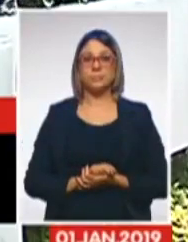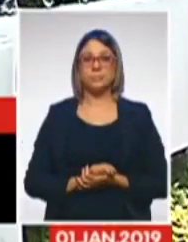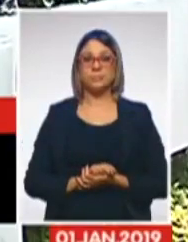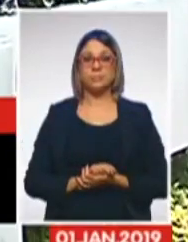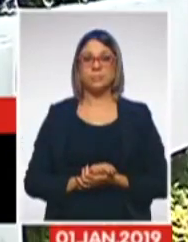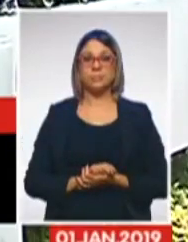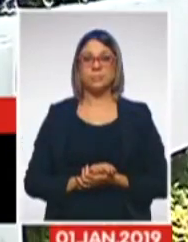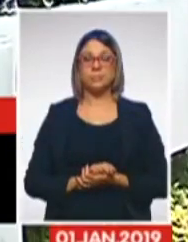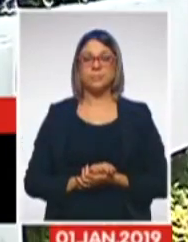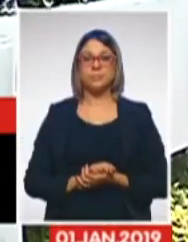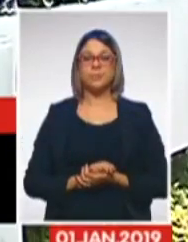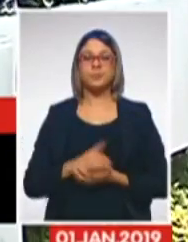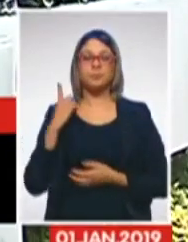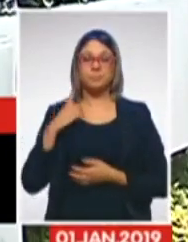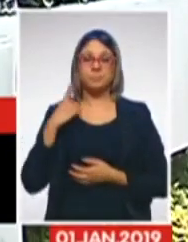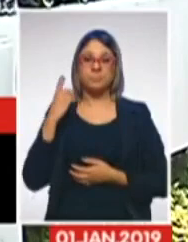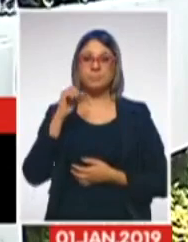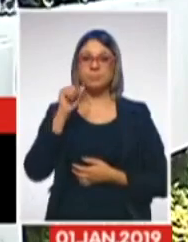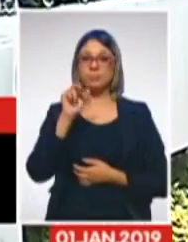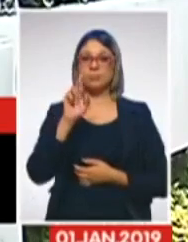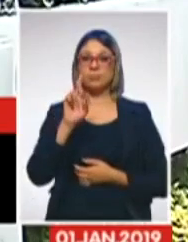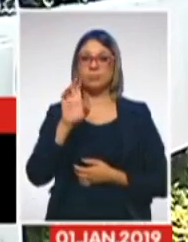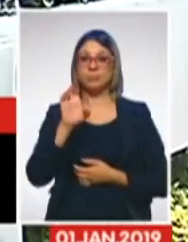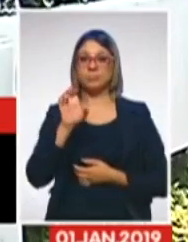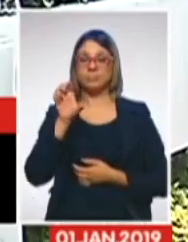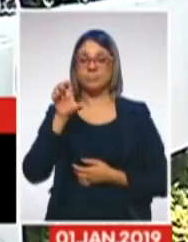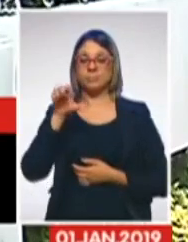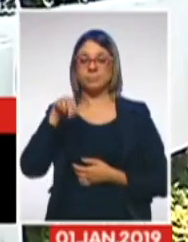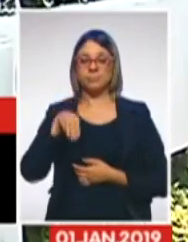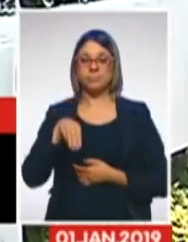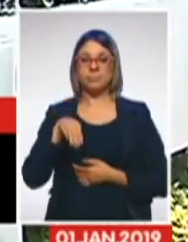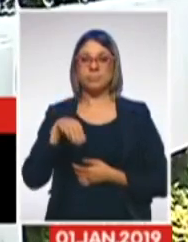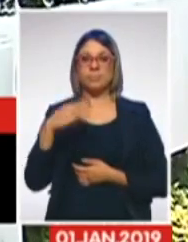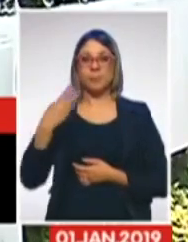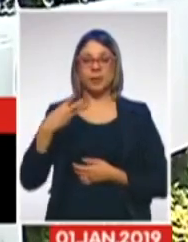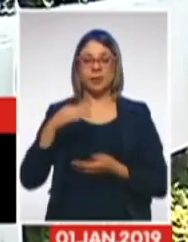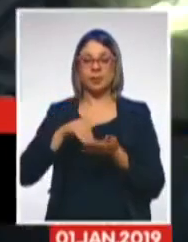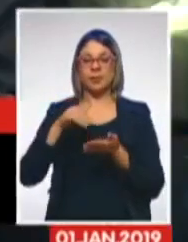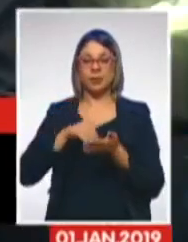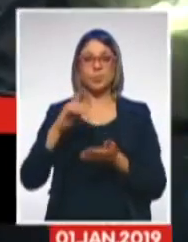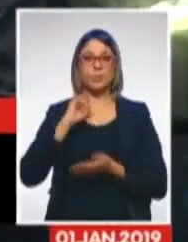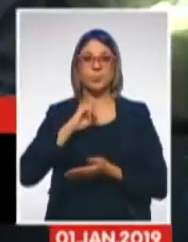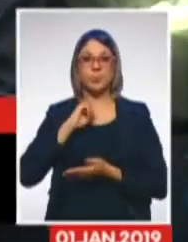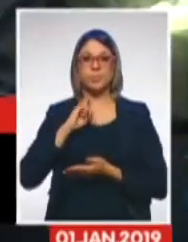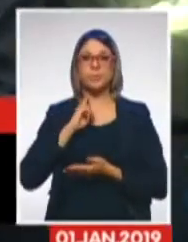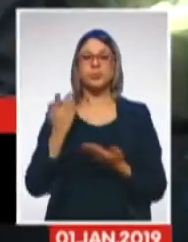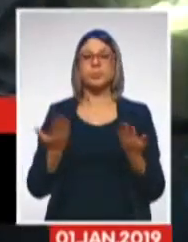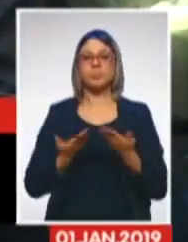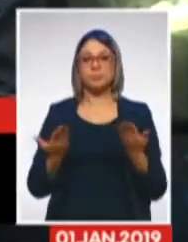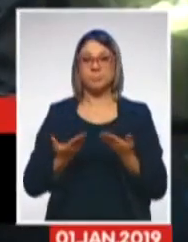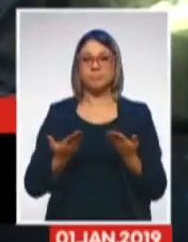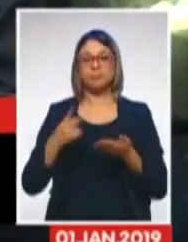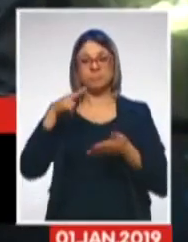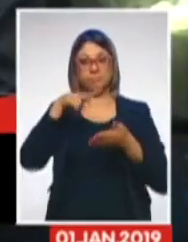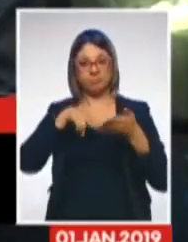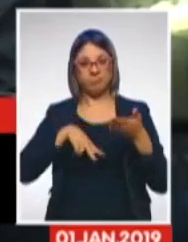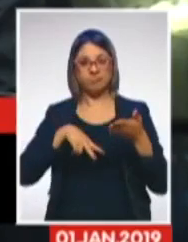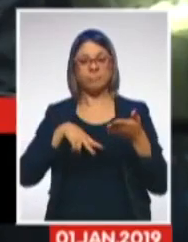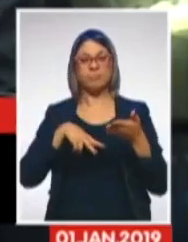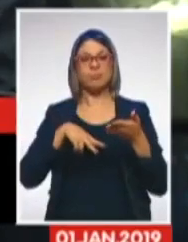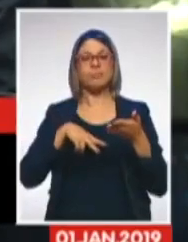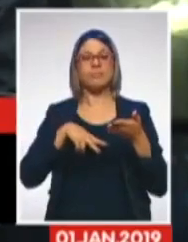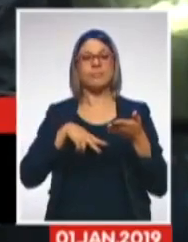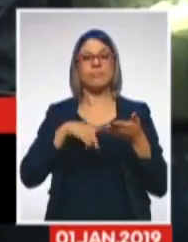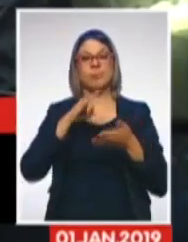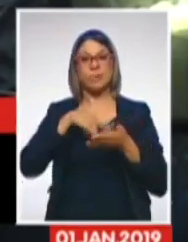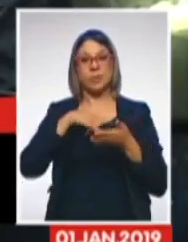O excelentíssimo senhor deputado Arlen Santiago, terceiro secretário da Assembleia Legislativa de Minas Gerais, procederá à leitura do termo de